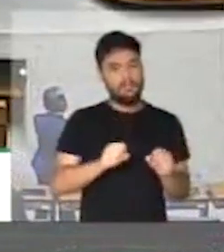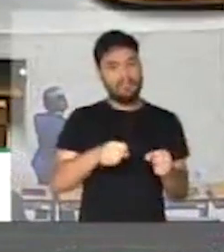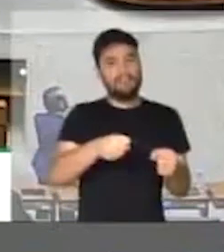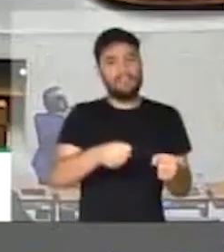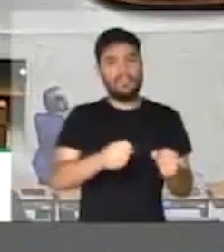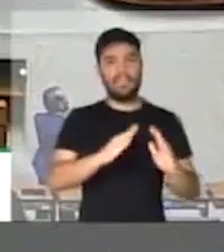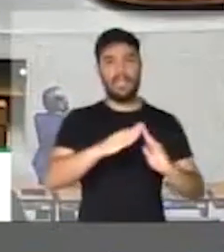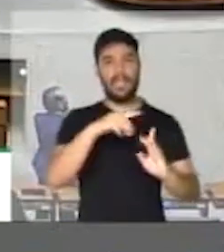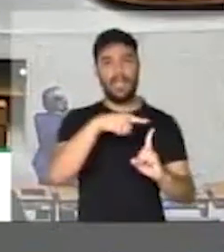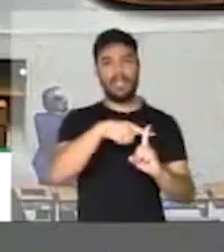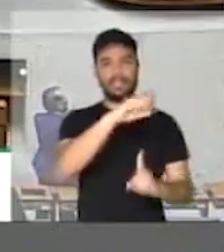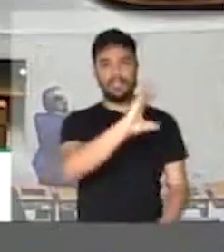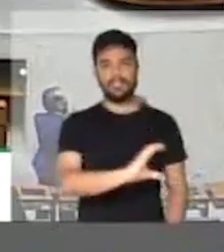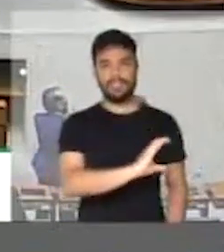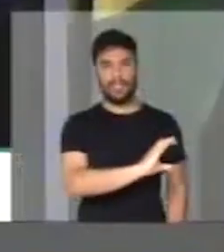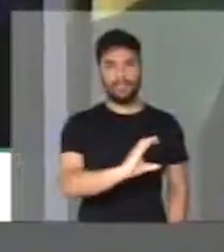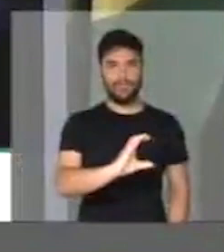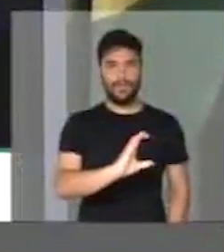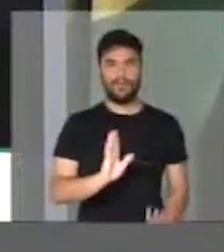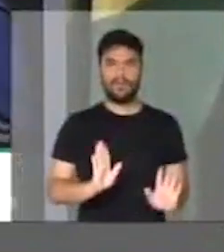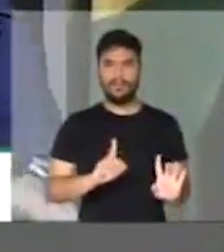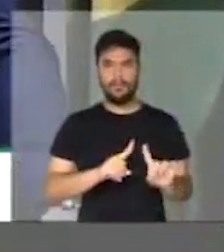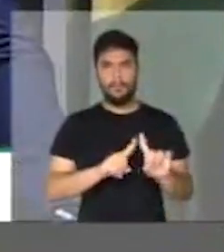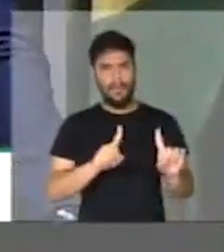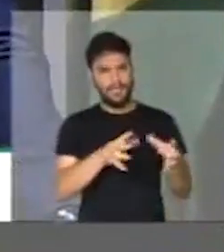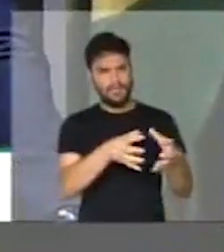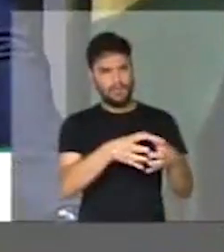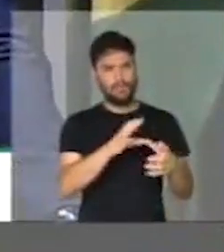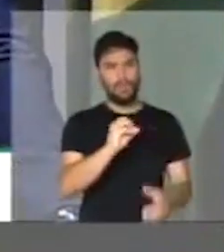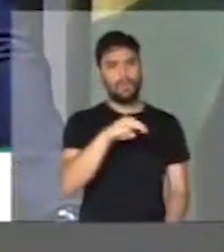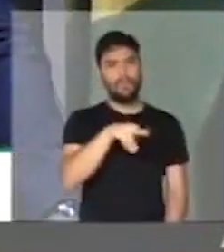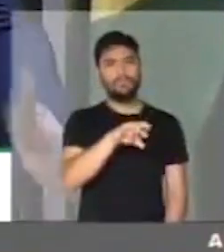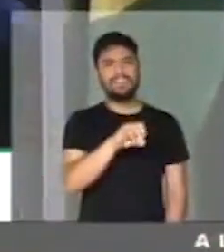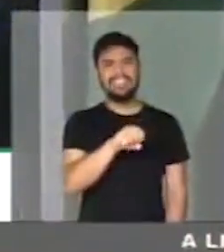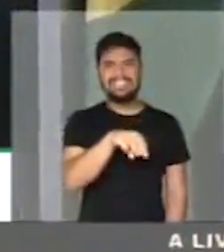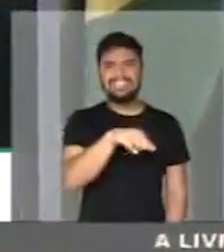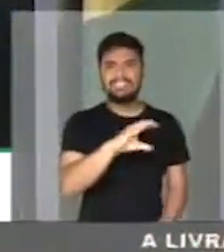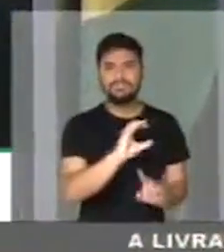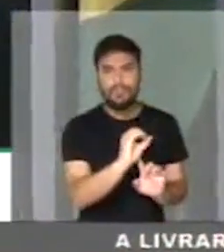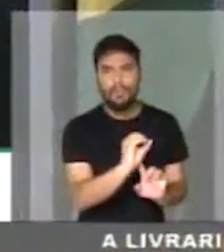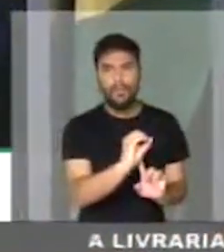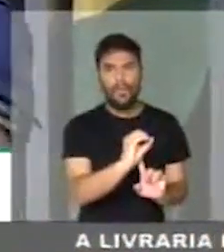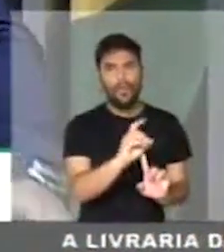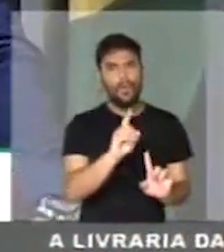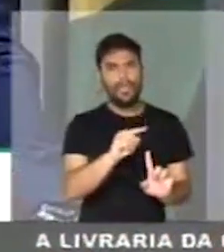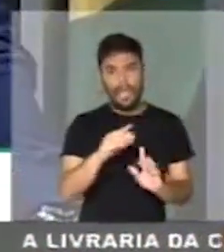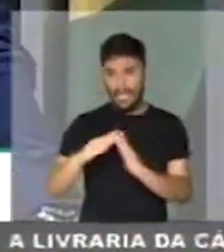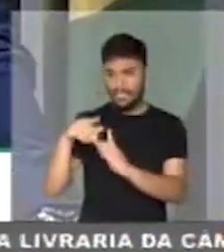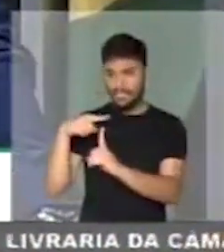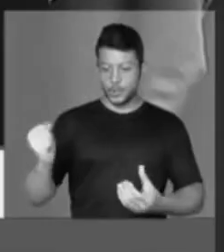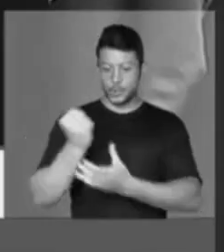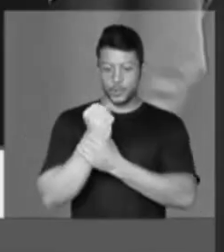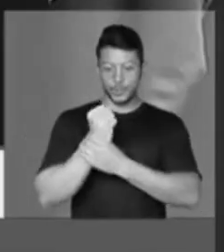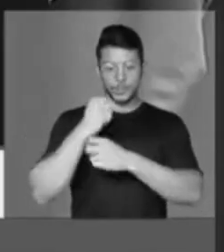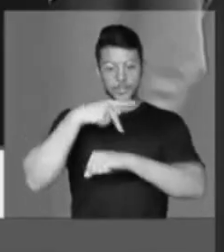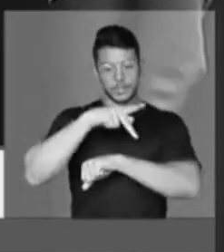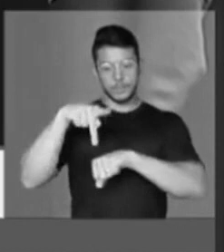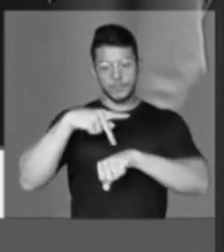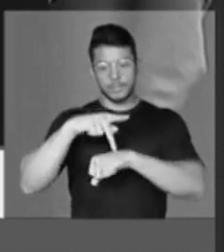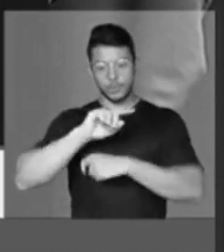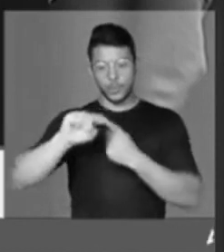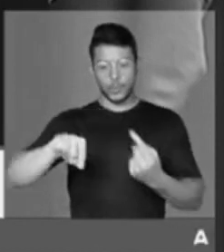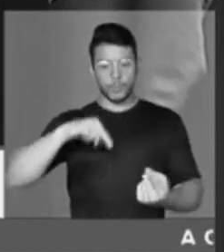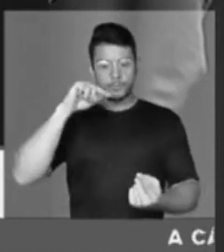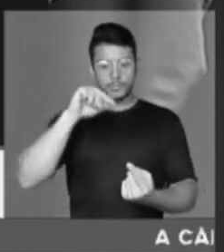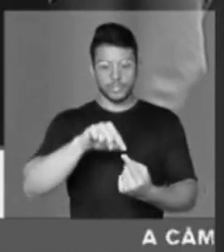igreja católica. Logo, o comunismo, que é repreendido pela igreja católica para